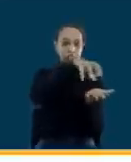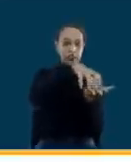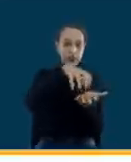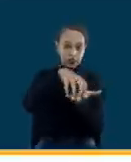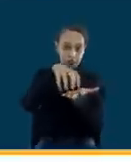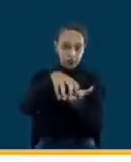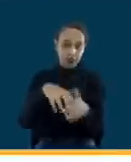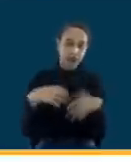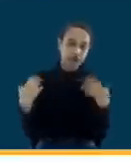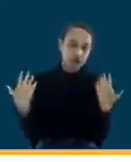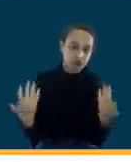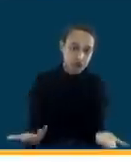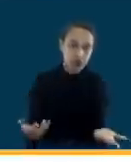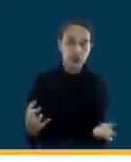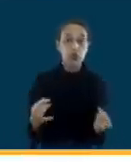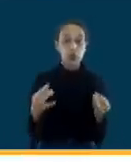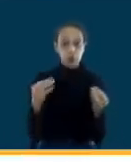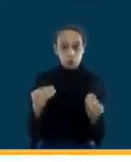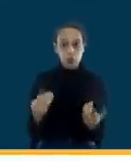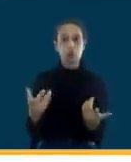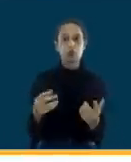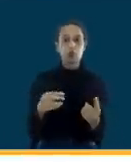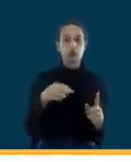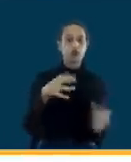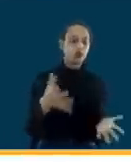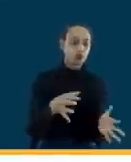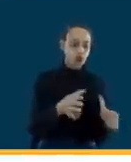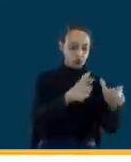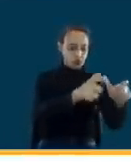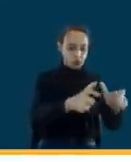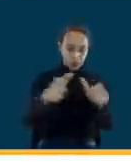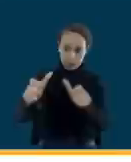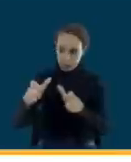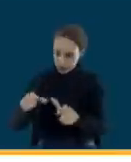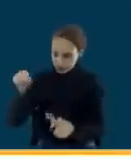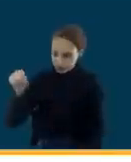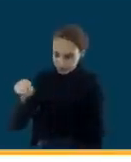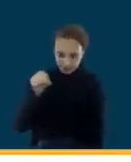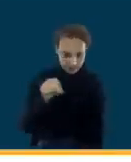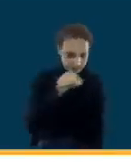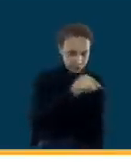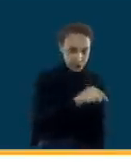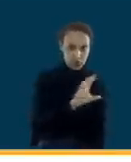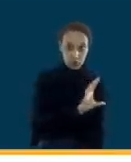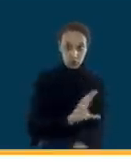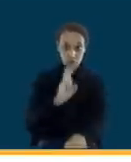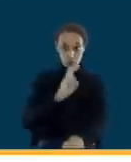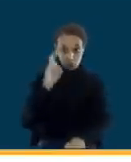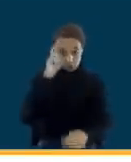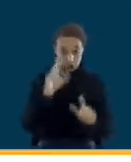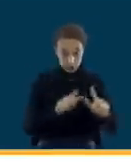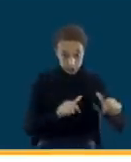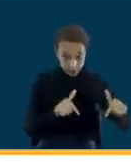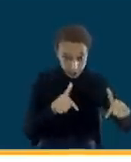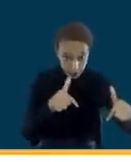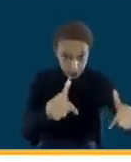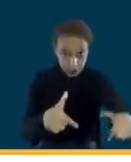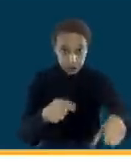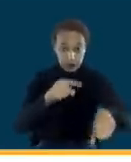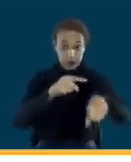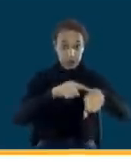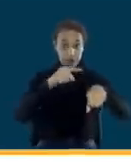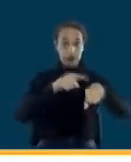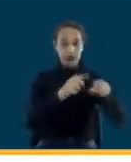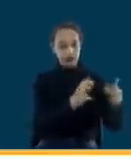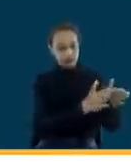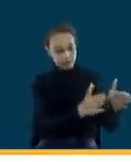os pontos de cultura já tentou e conseguiu fazer em grande parte naquele período, e que foi, de alguma forma,